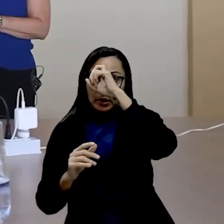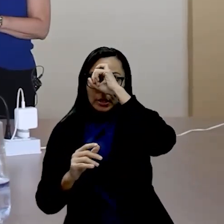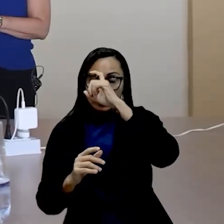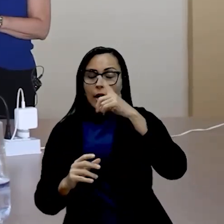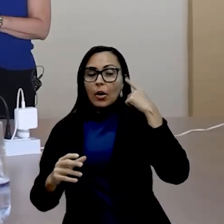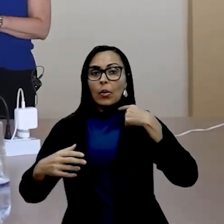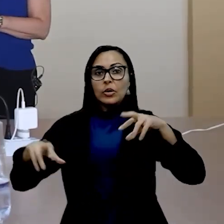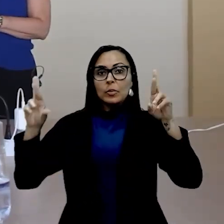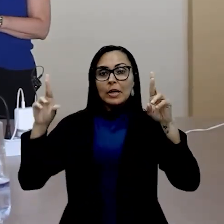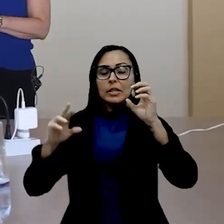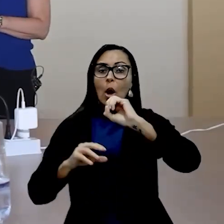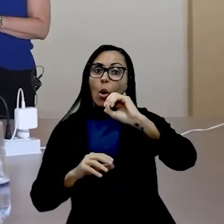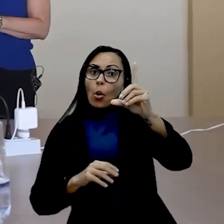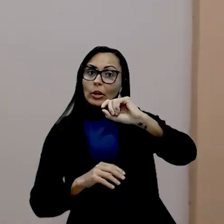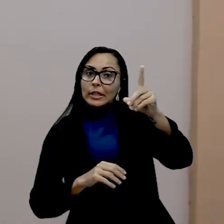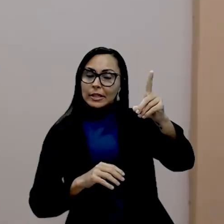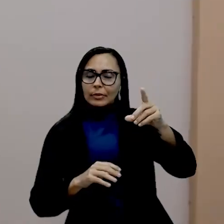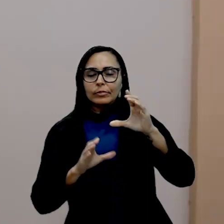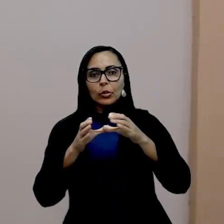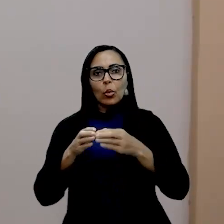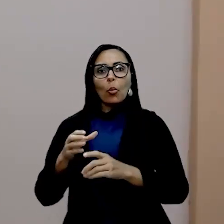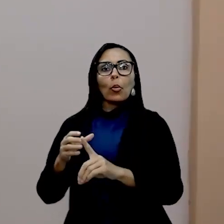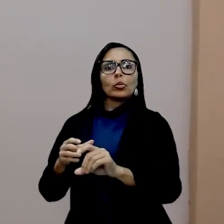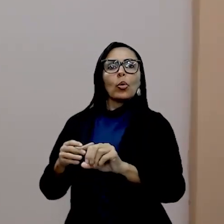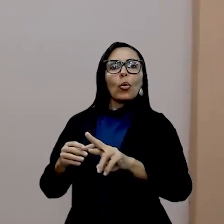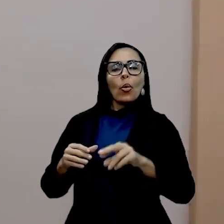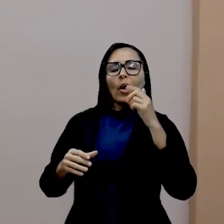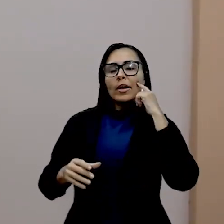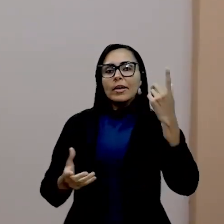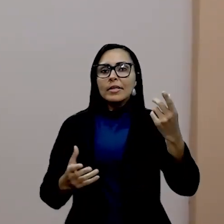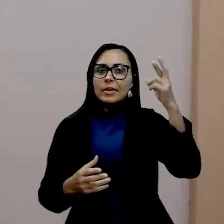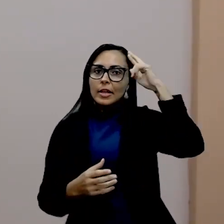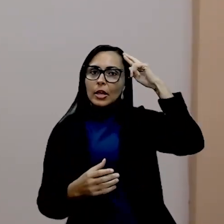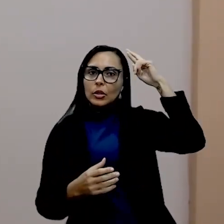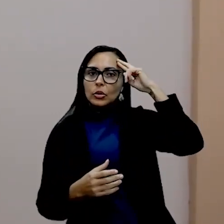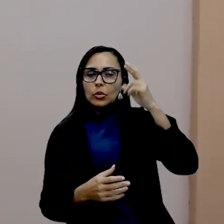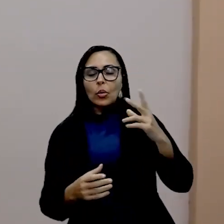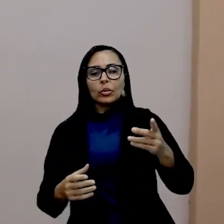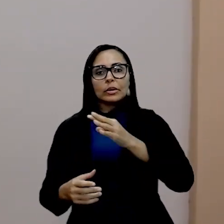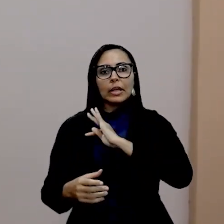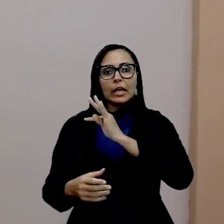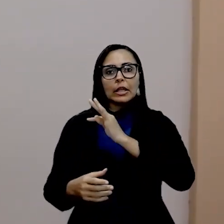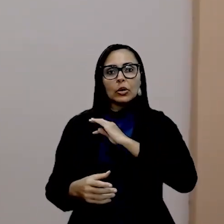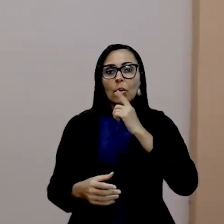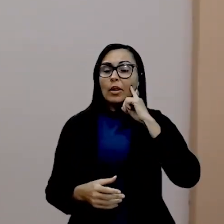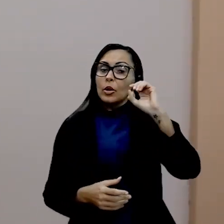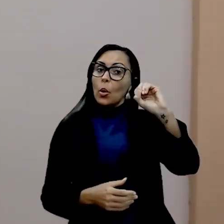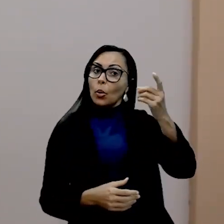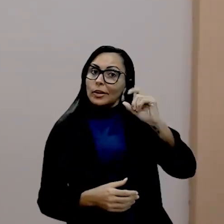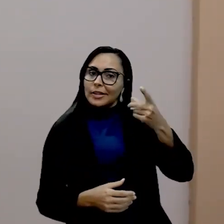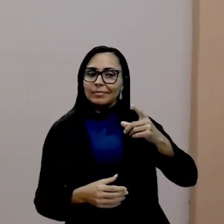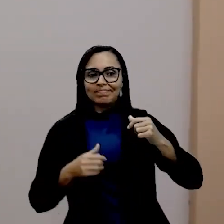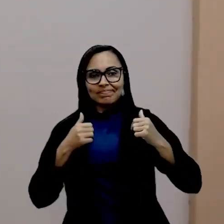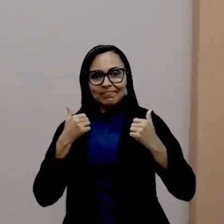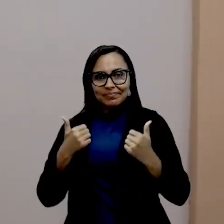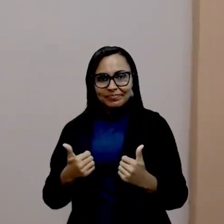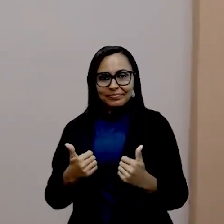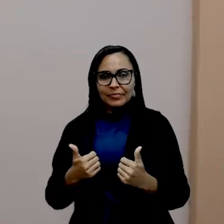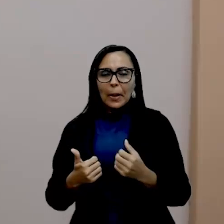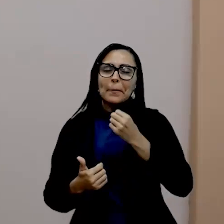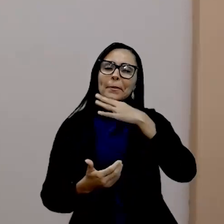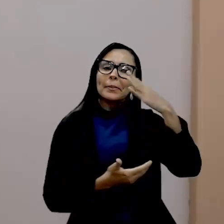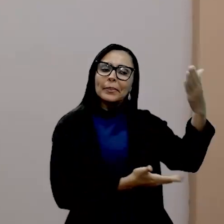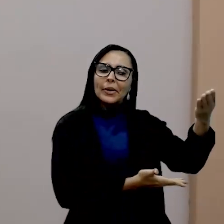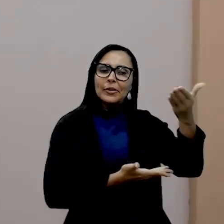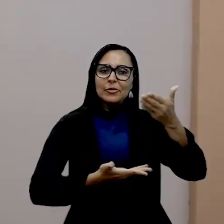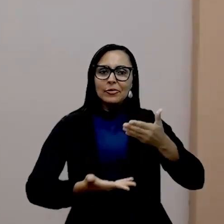Olinda, do Grupo DOR, e diretor técnico do Centro Urológico de Olinda. Tá certo? Seja